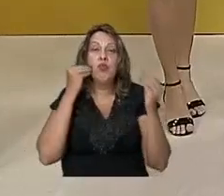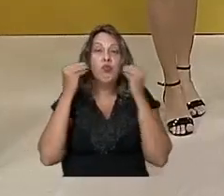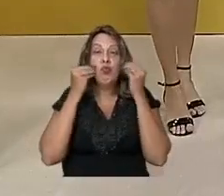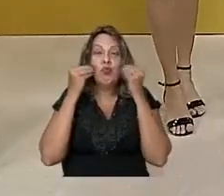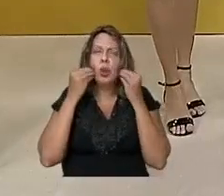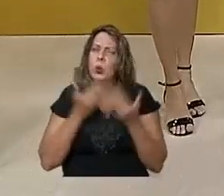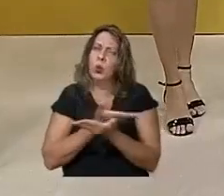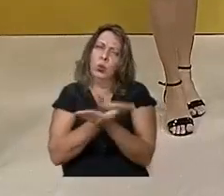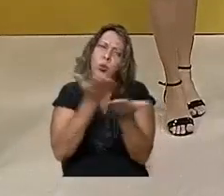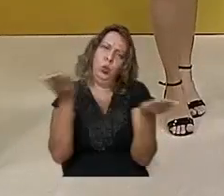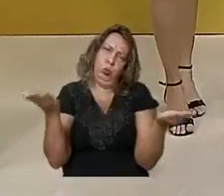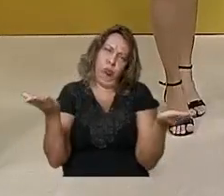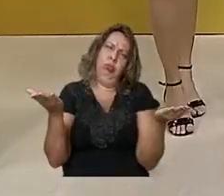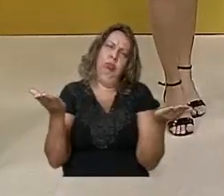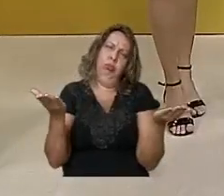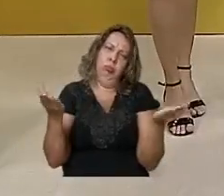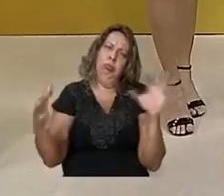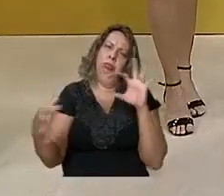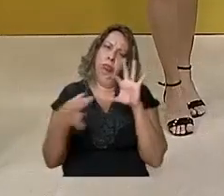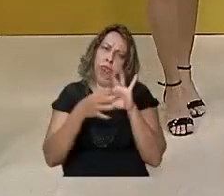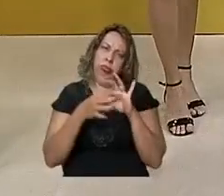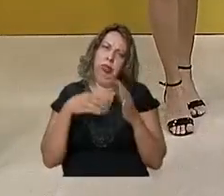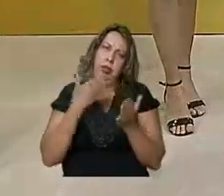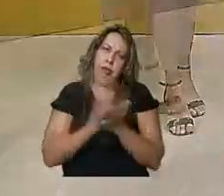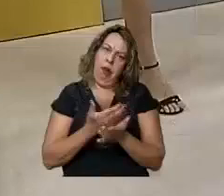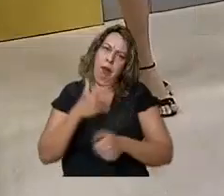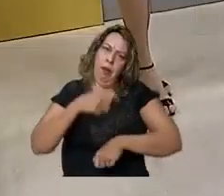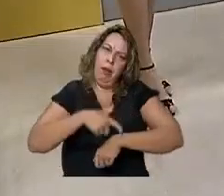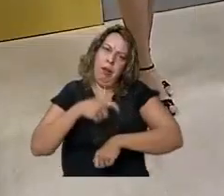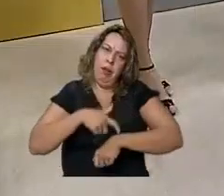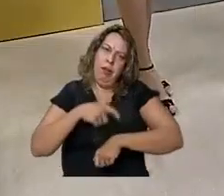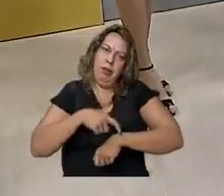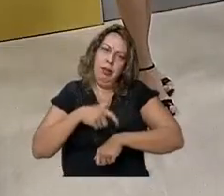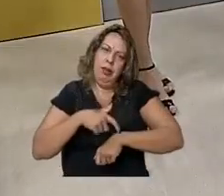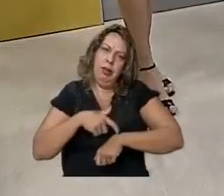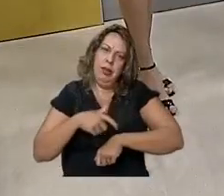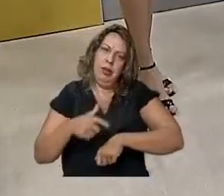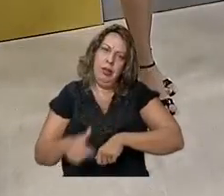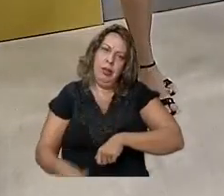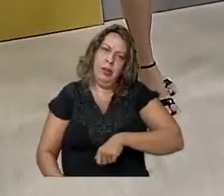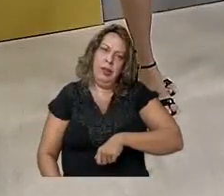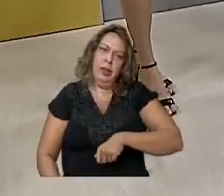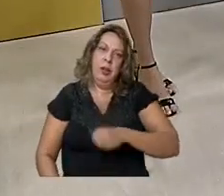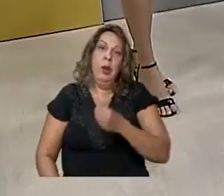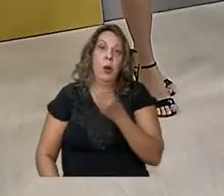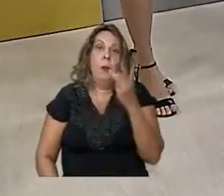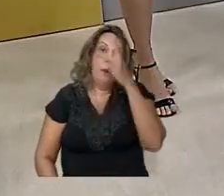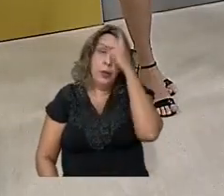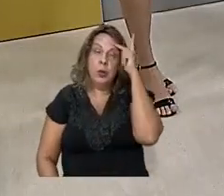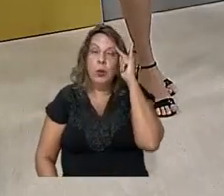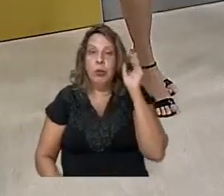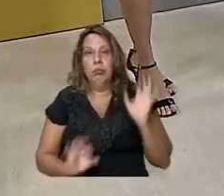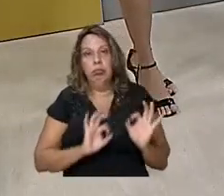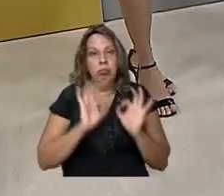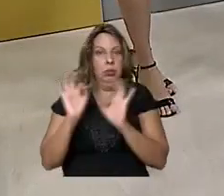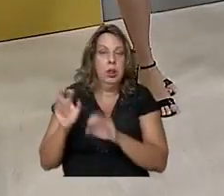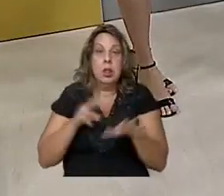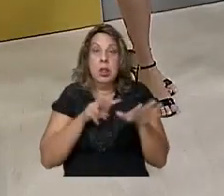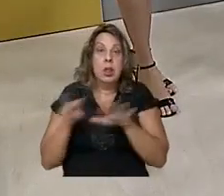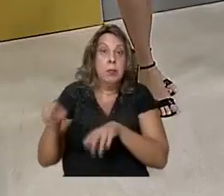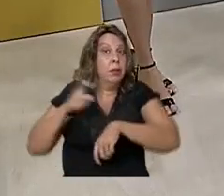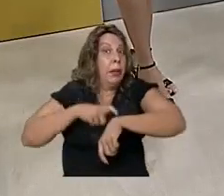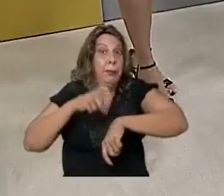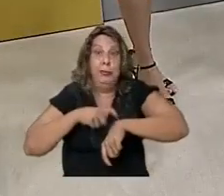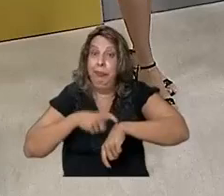ela, mas todos vocês que ficaram ligados conosco até aqui. Gido Pernambucano já... também, ó, ligou. Ó, muita gente ligada conosco. Semana que vem tem mais, o